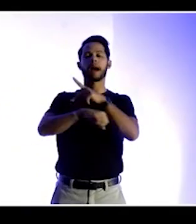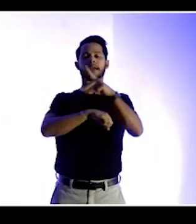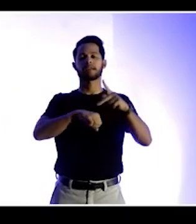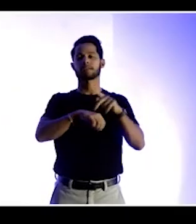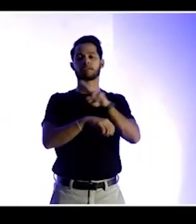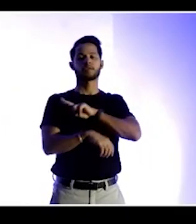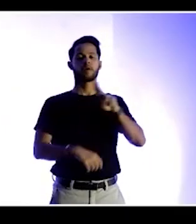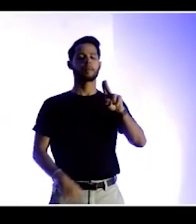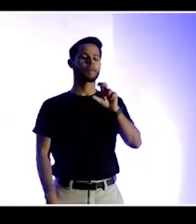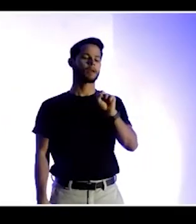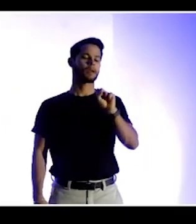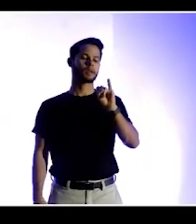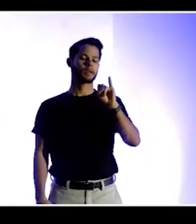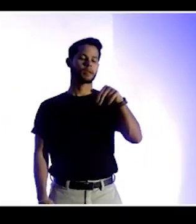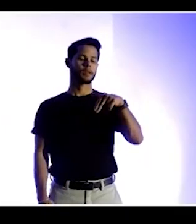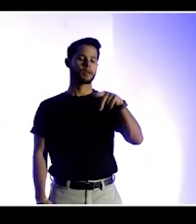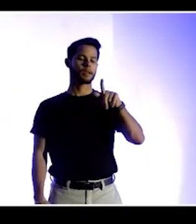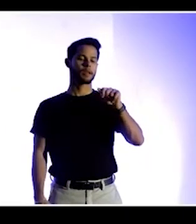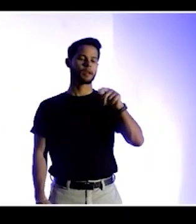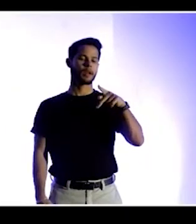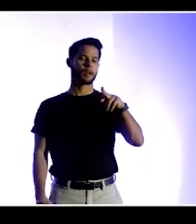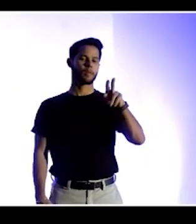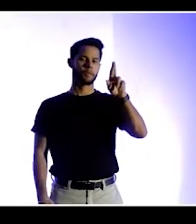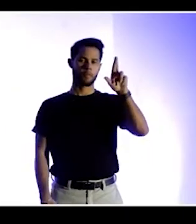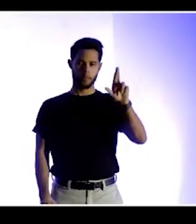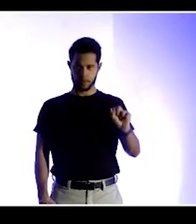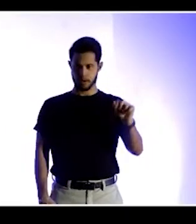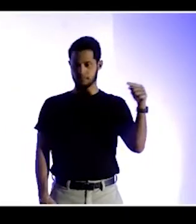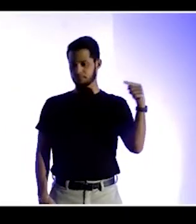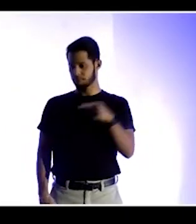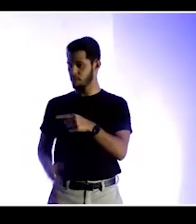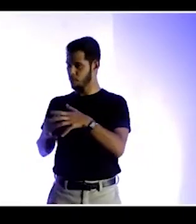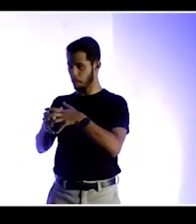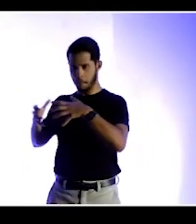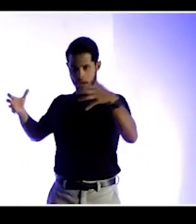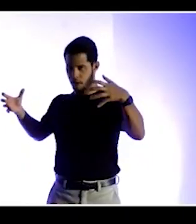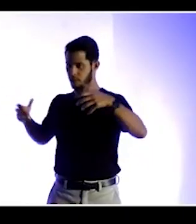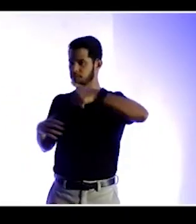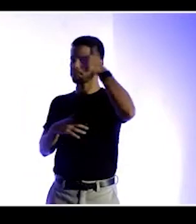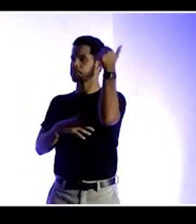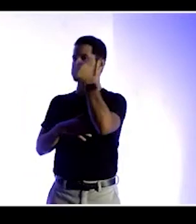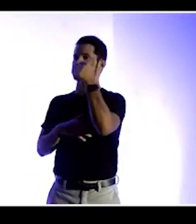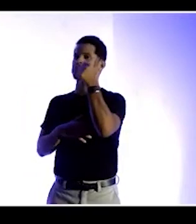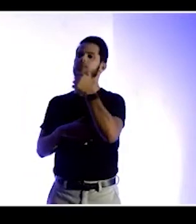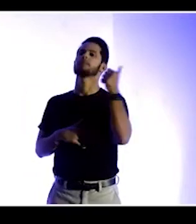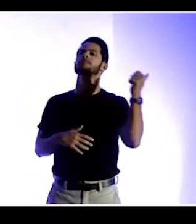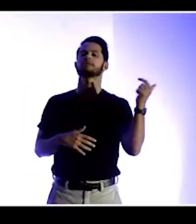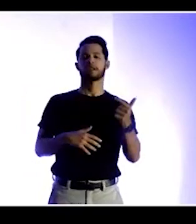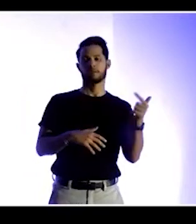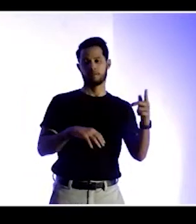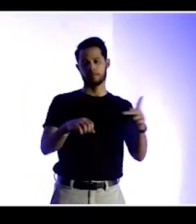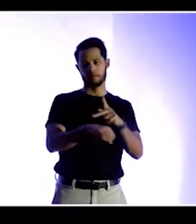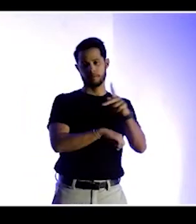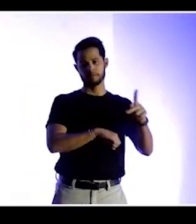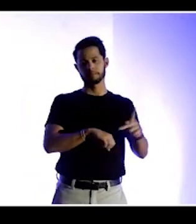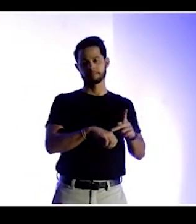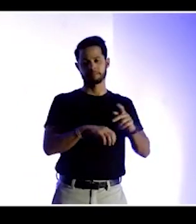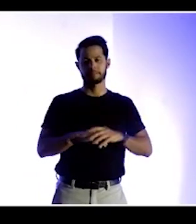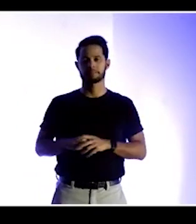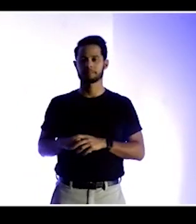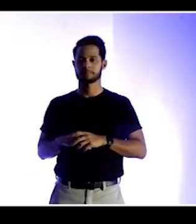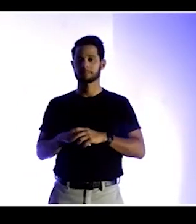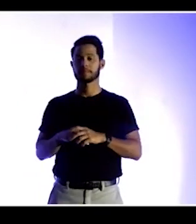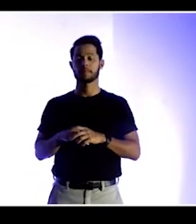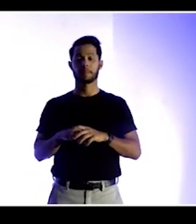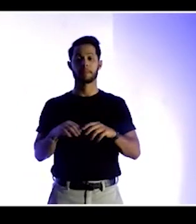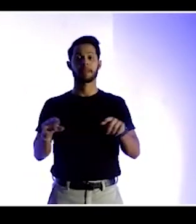que essa ilha aqui. Muito bem, e tem uma potência instalada de 14 GB e gera 15% da energia do Brasil. Agora